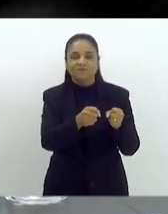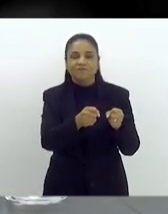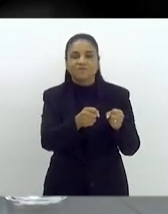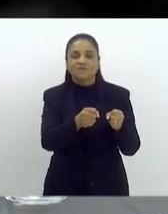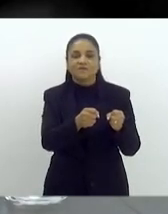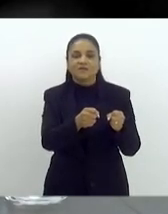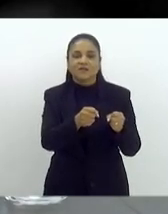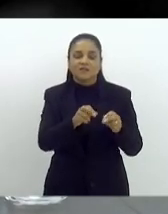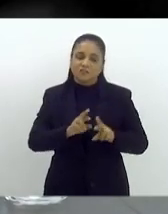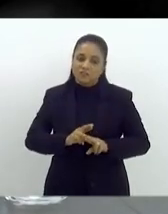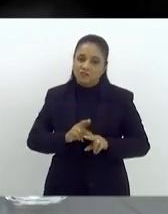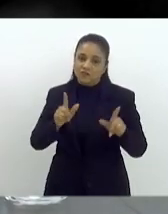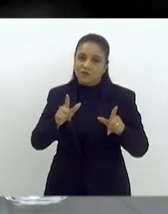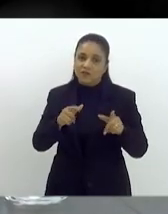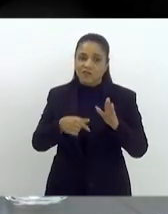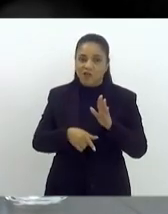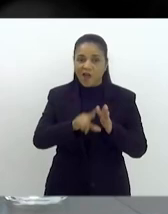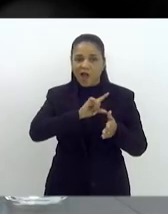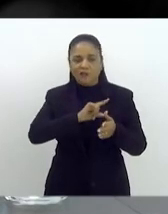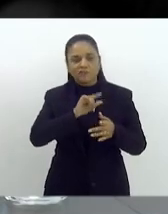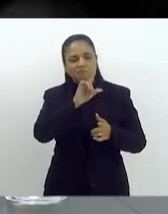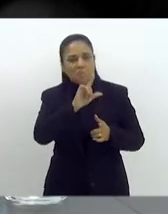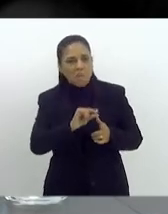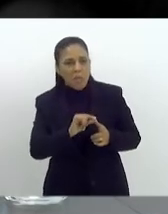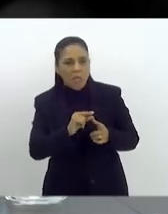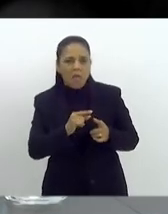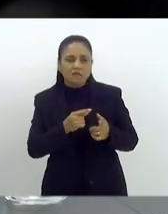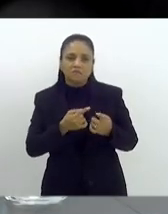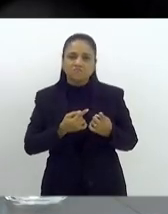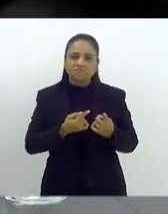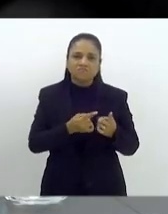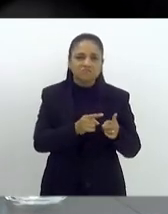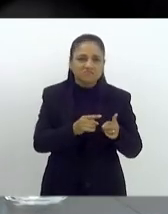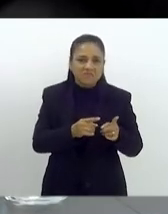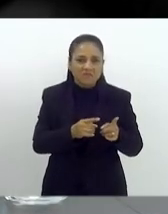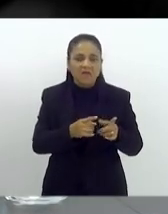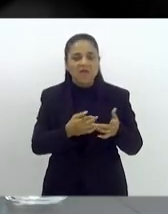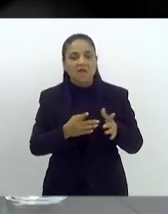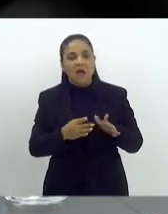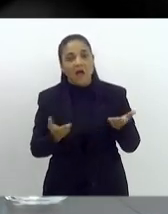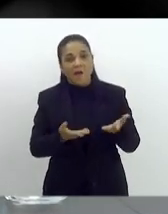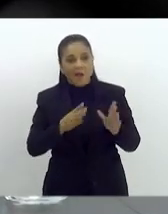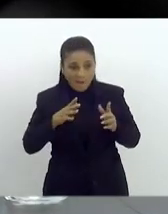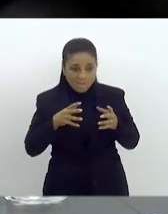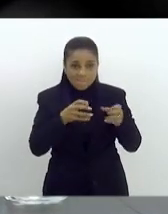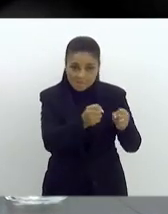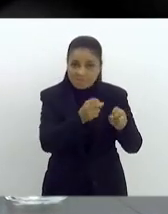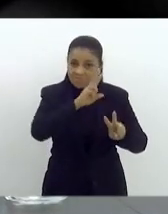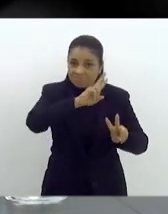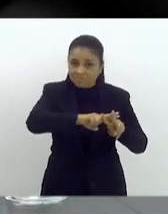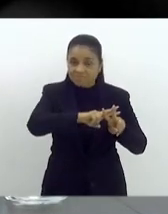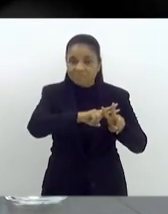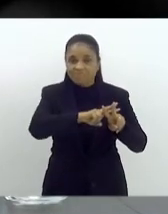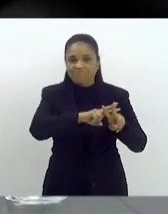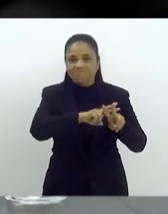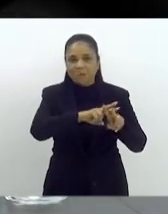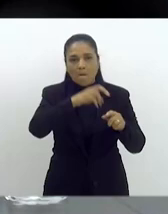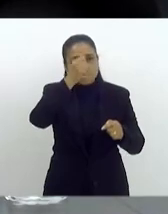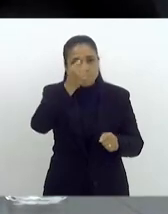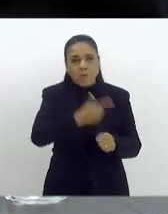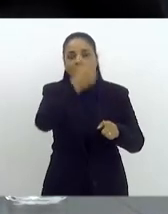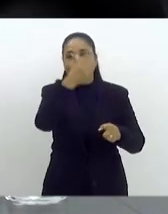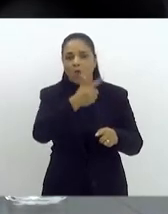que antes era uma infração de menor potencial ofensivo e permite aqui que já haja eventualmente uma prisão flagrancial desse agressor